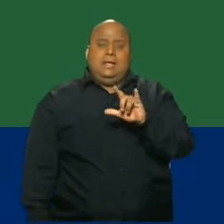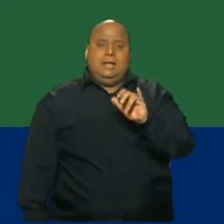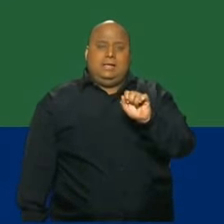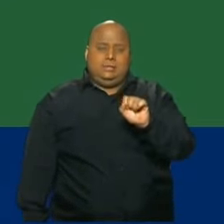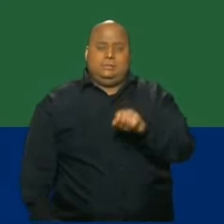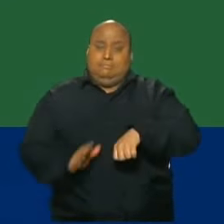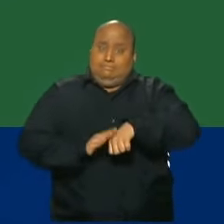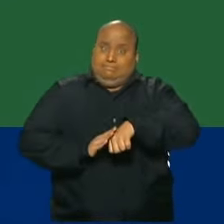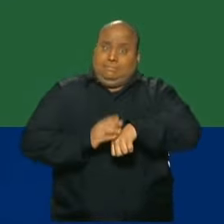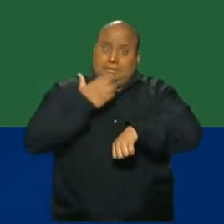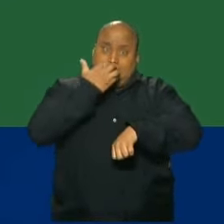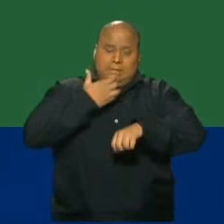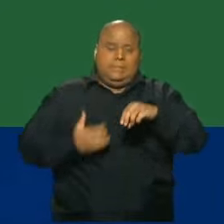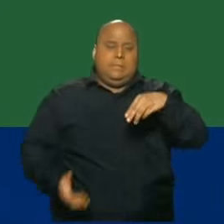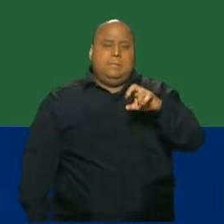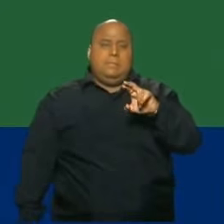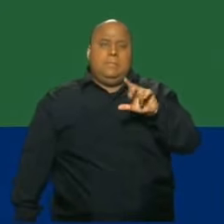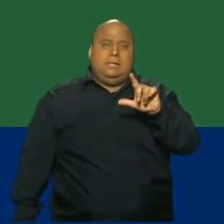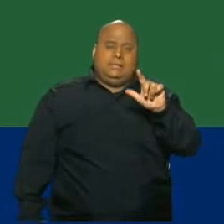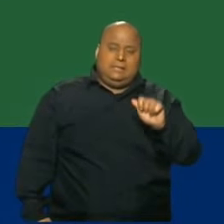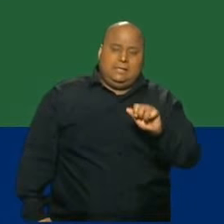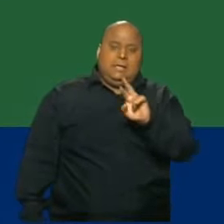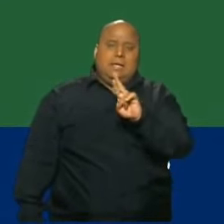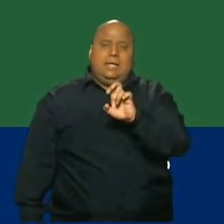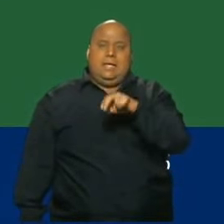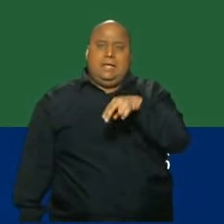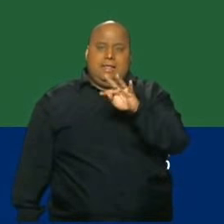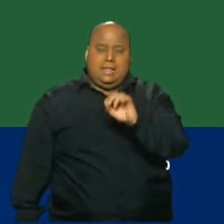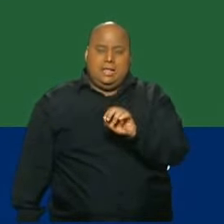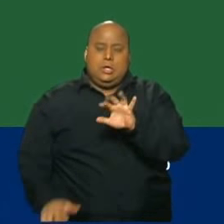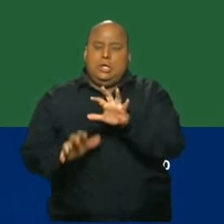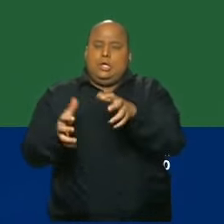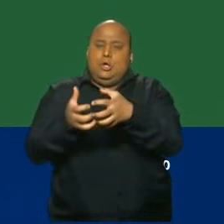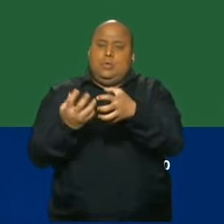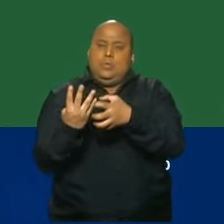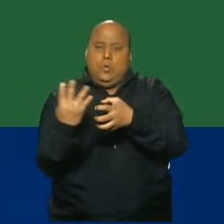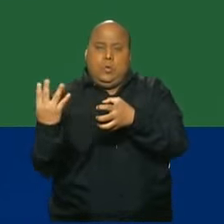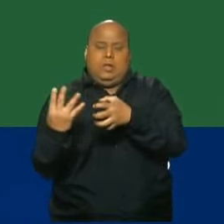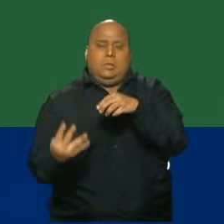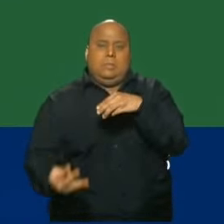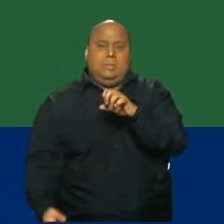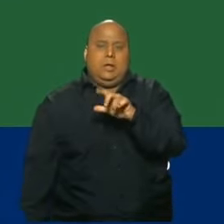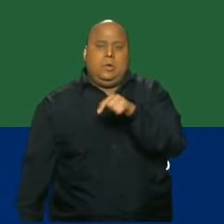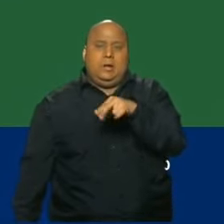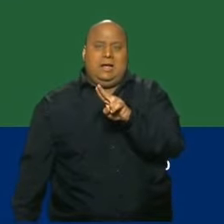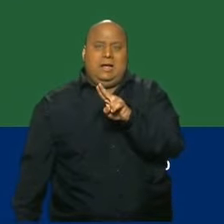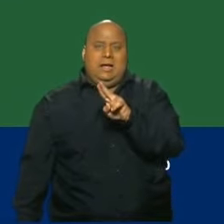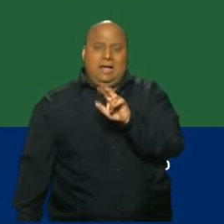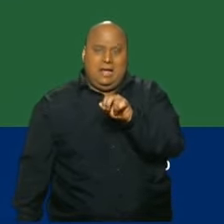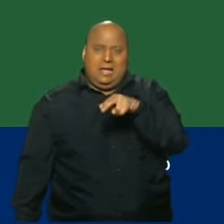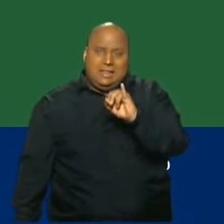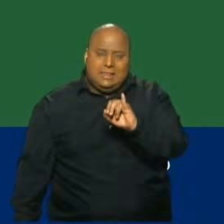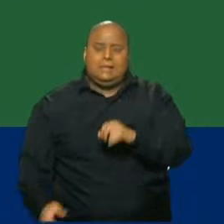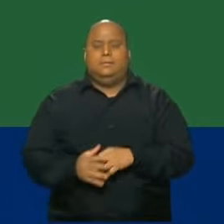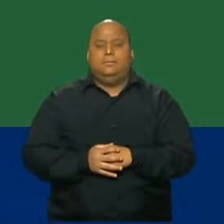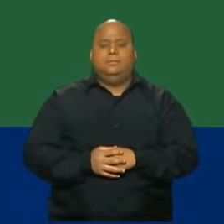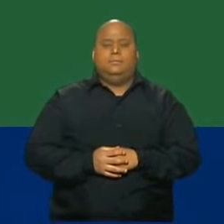Elias. Interpretação Marcela Villon, Renato Brás e Quarteto Mahogany.